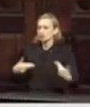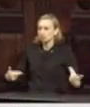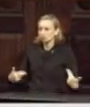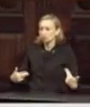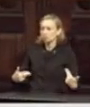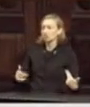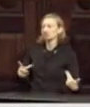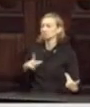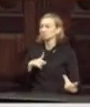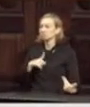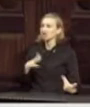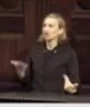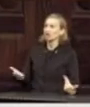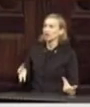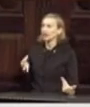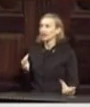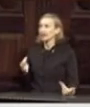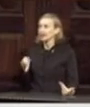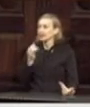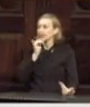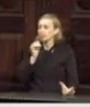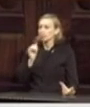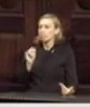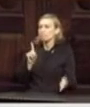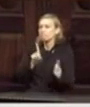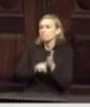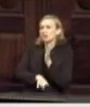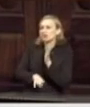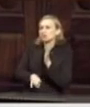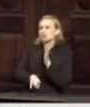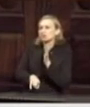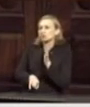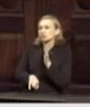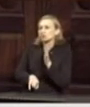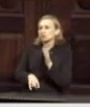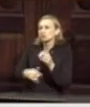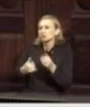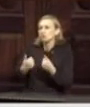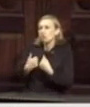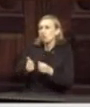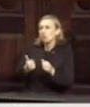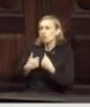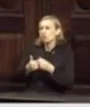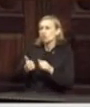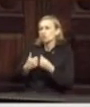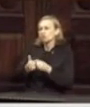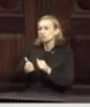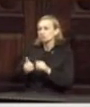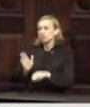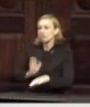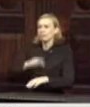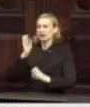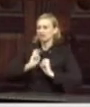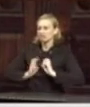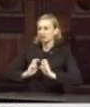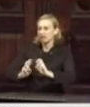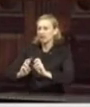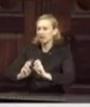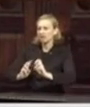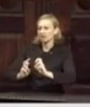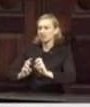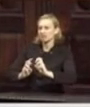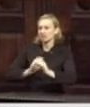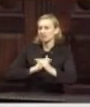gente tenha menos transporte rodoviário e mais transporte ferroviário, aquaviário, que são